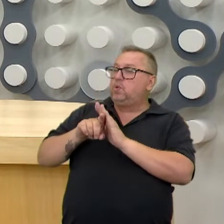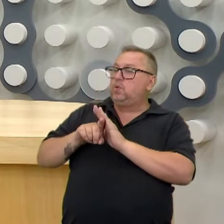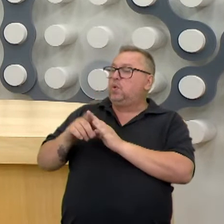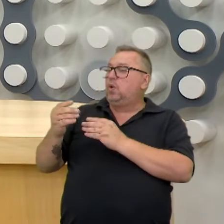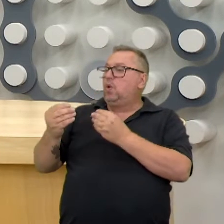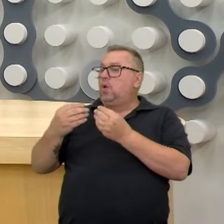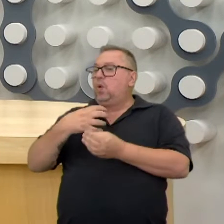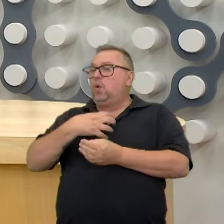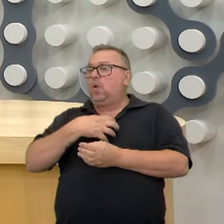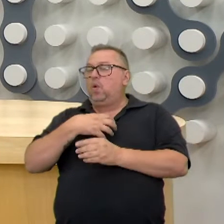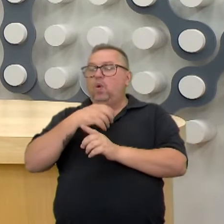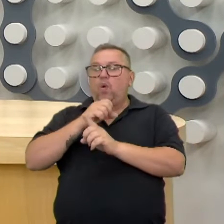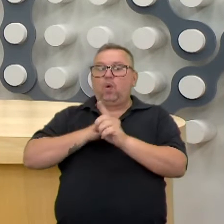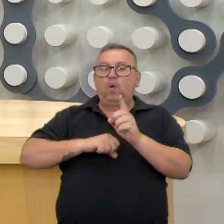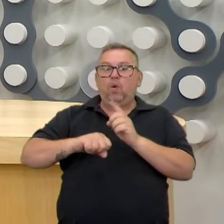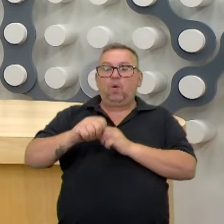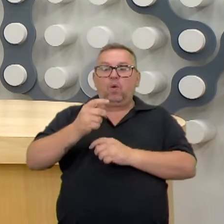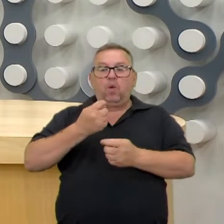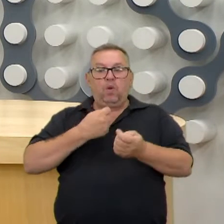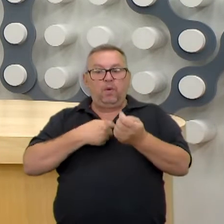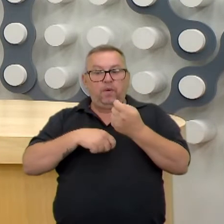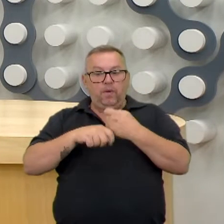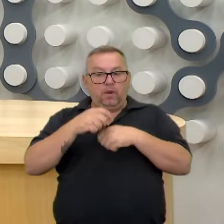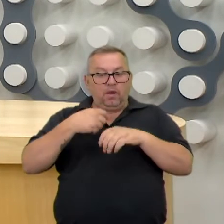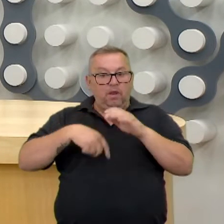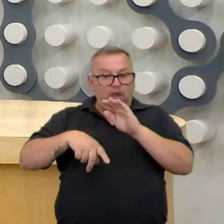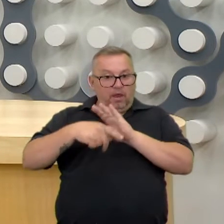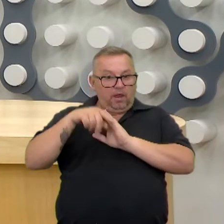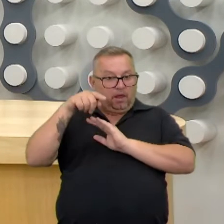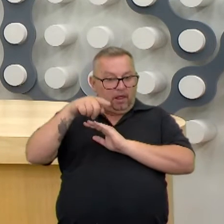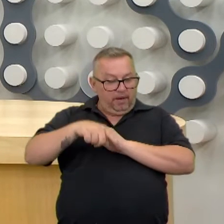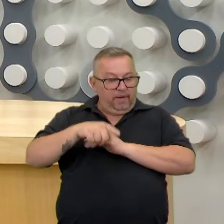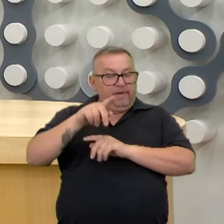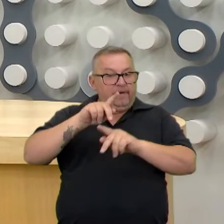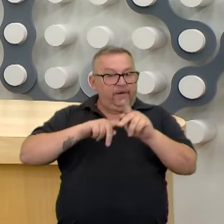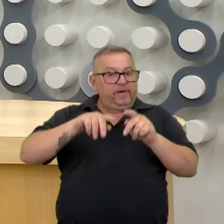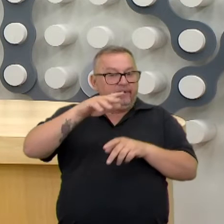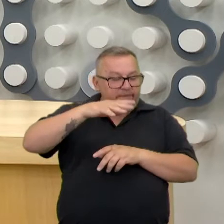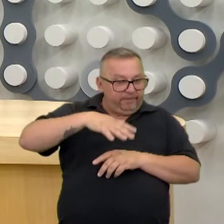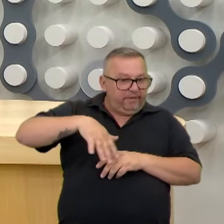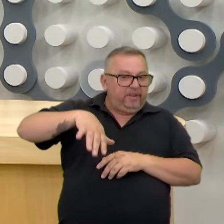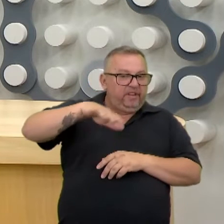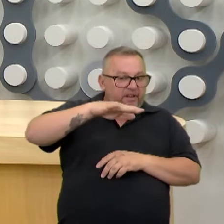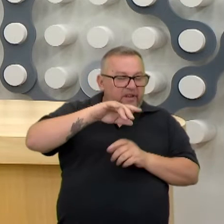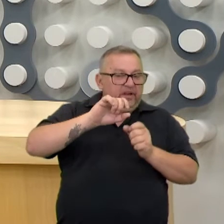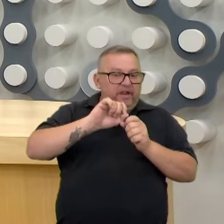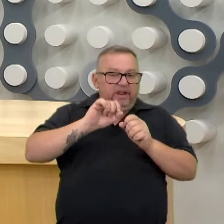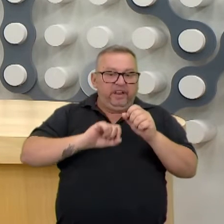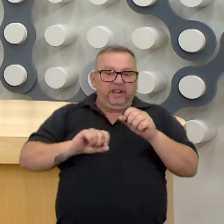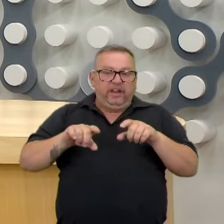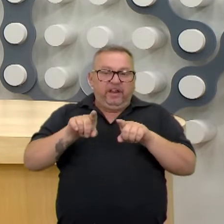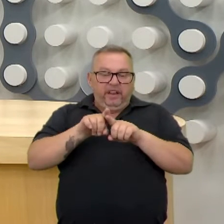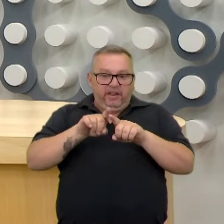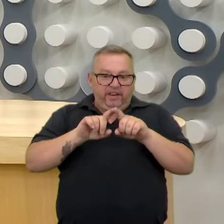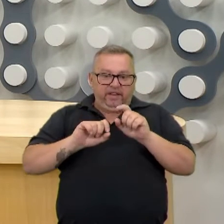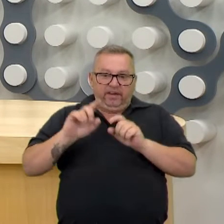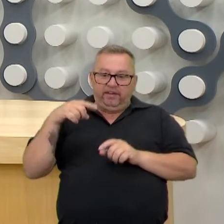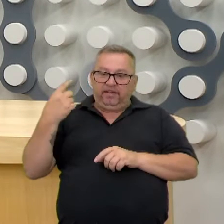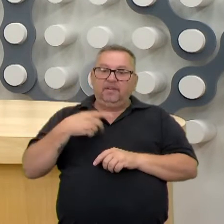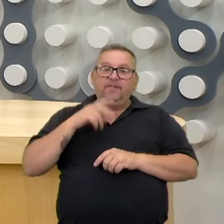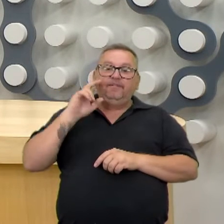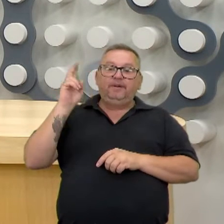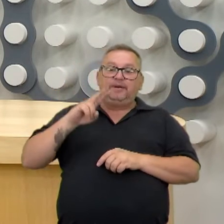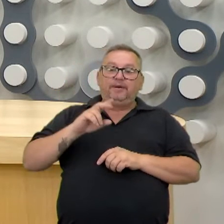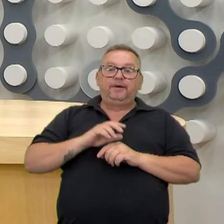formato socioeconômico desta população, né? Isso aí é feito através desses órgãos aí que a gente acaba